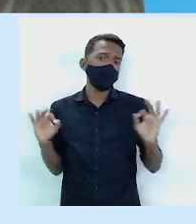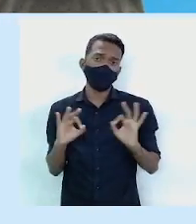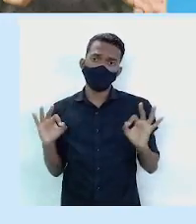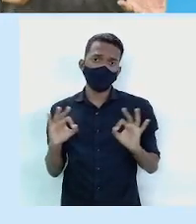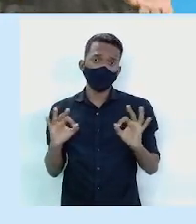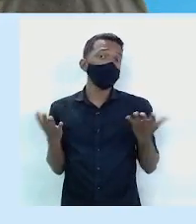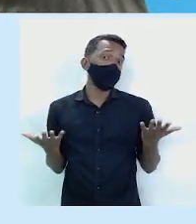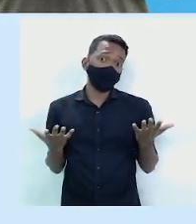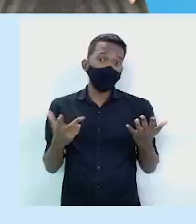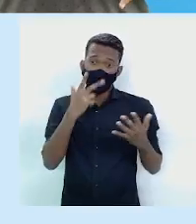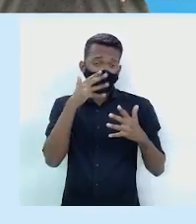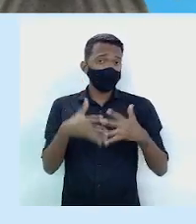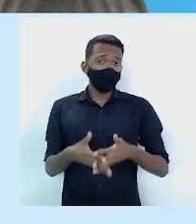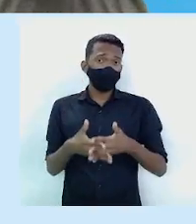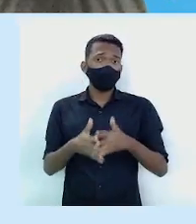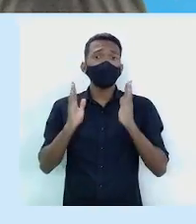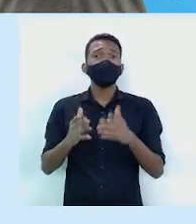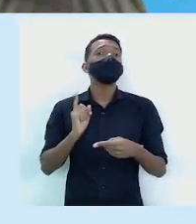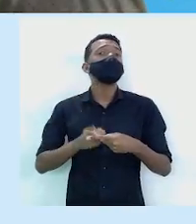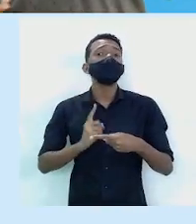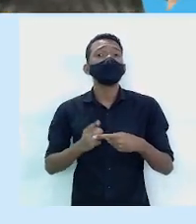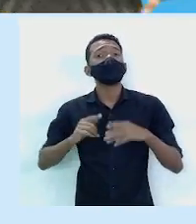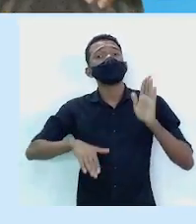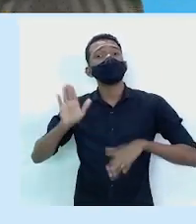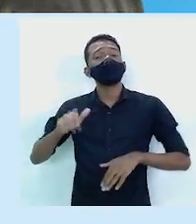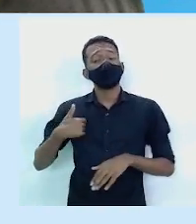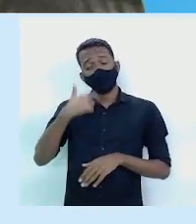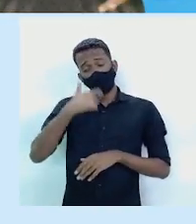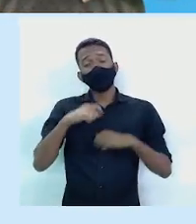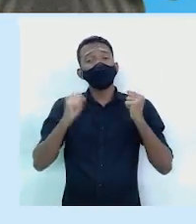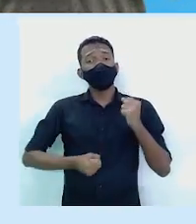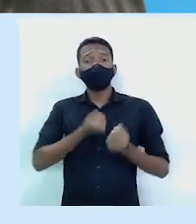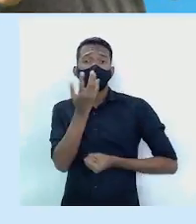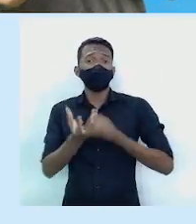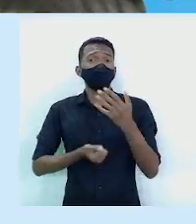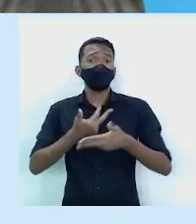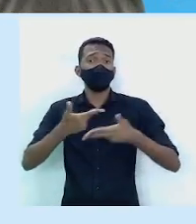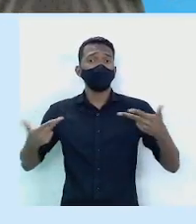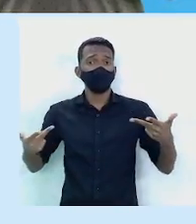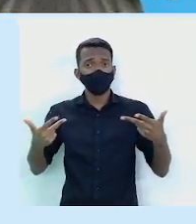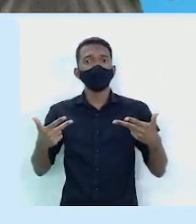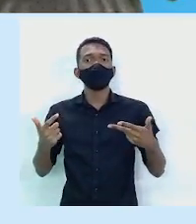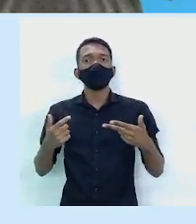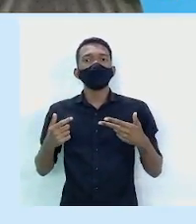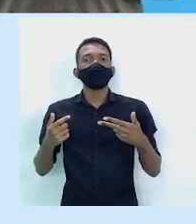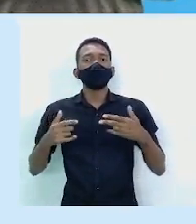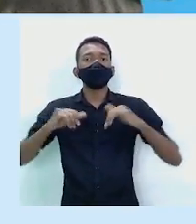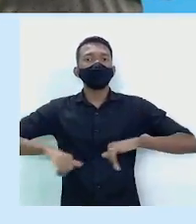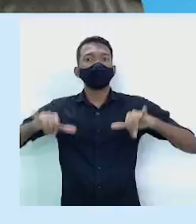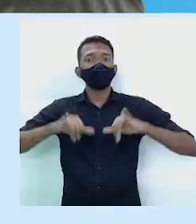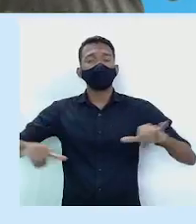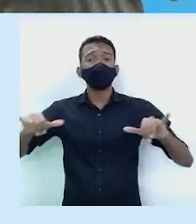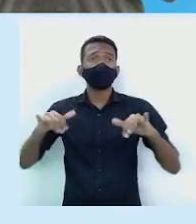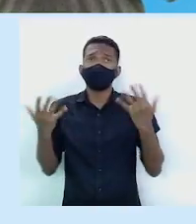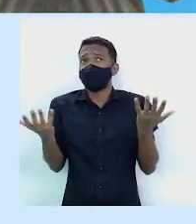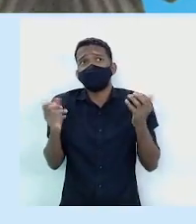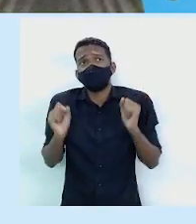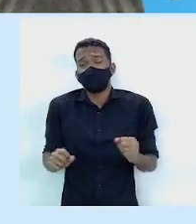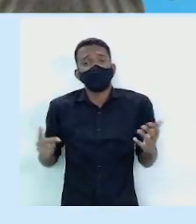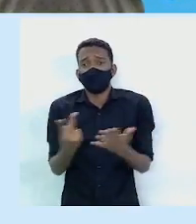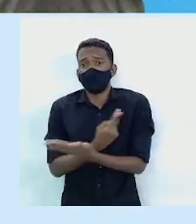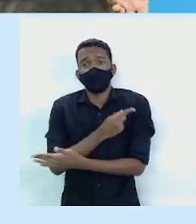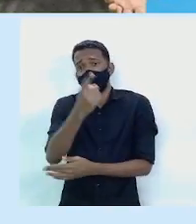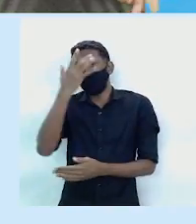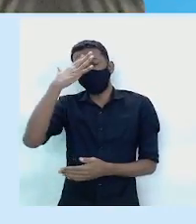ficaria complicado, porque talvez eu poderia aqui falar coisas, informações que no final das contas vocês poderiam